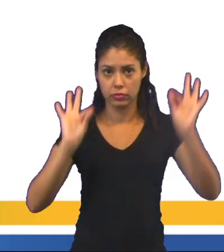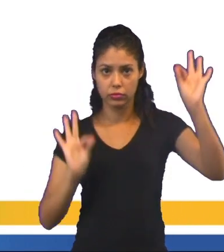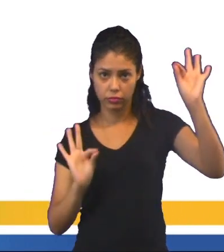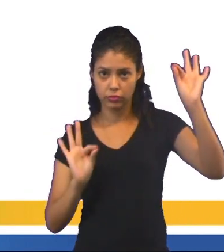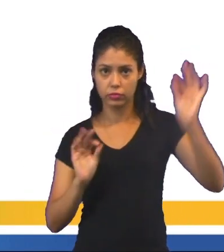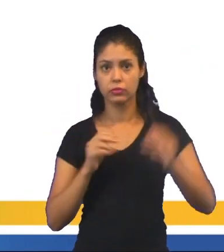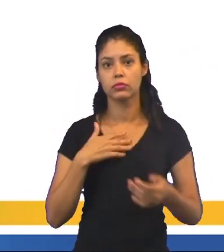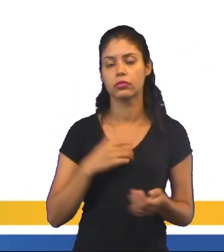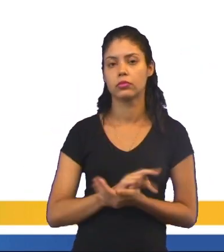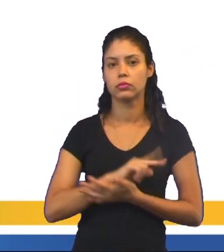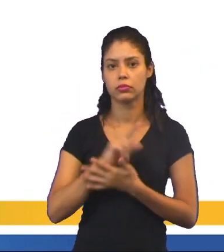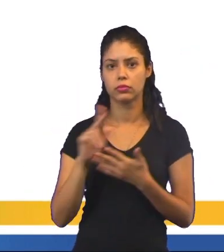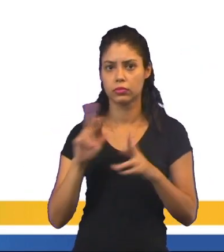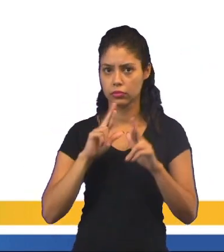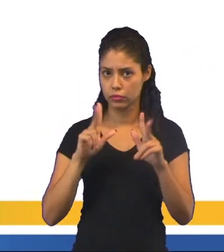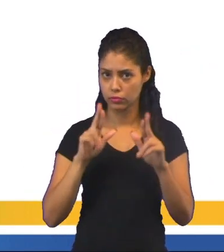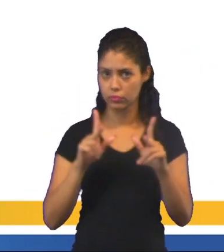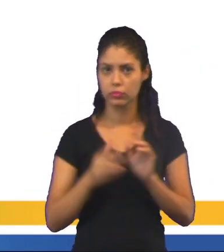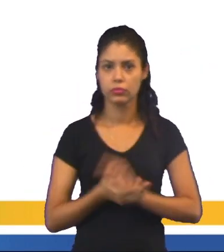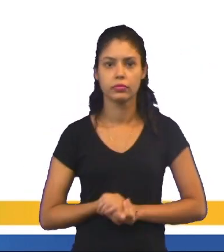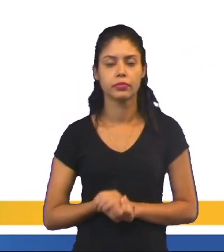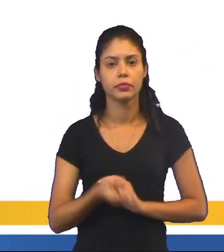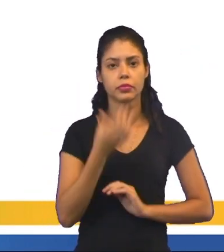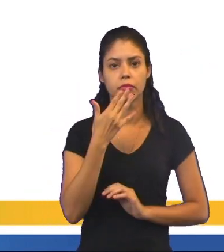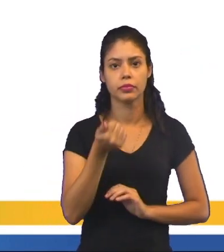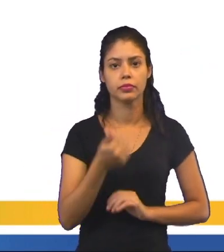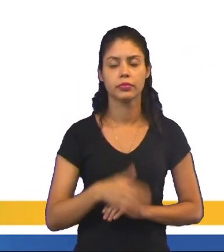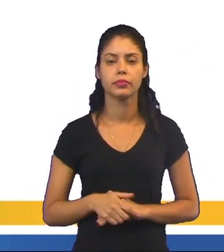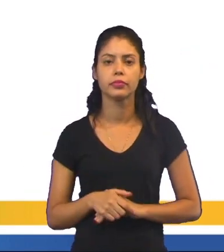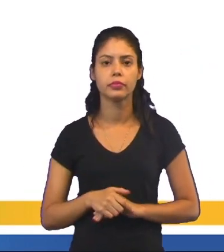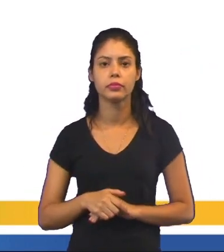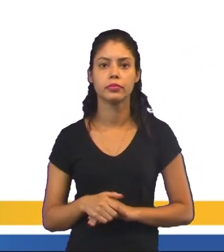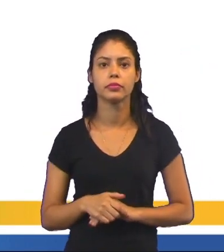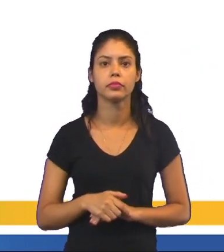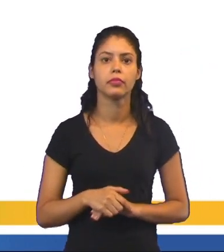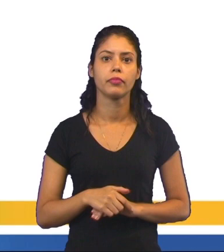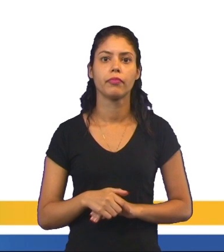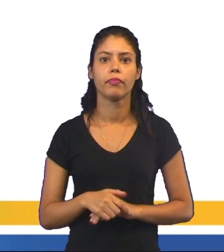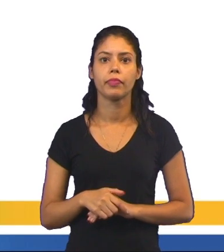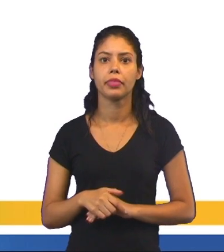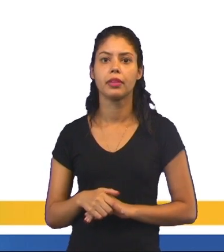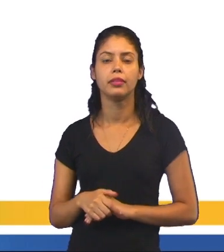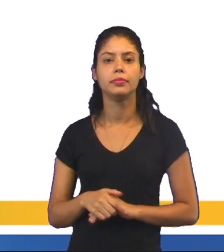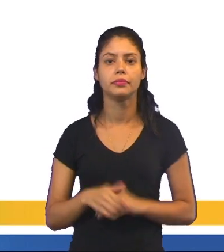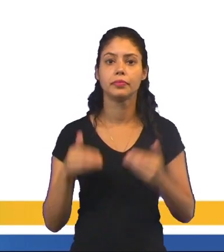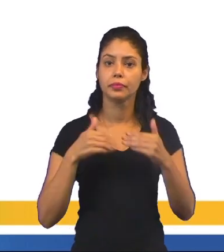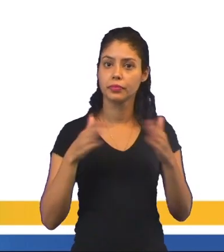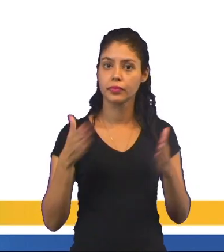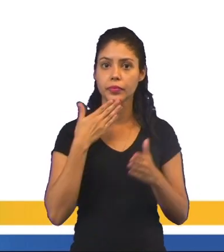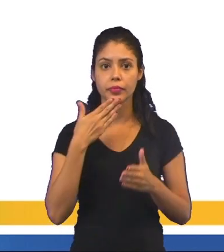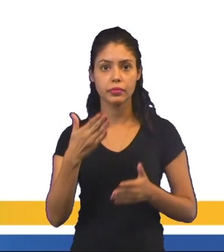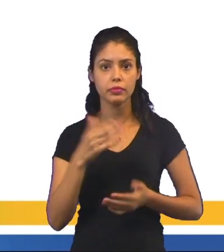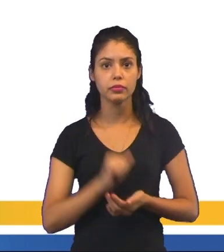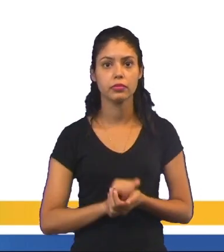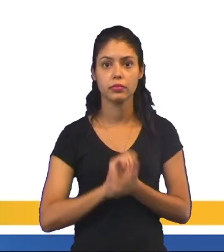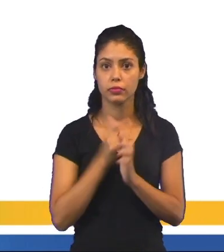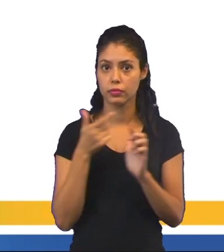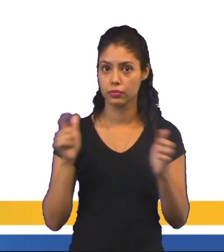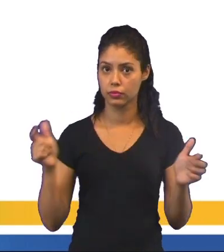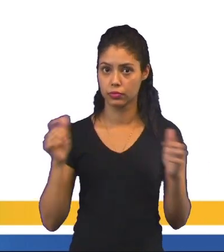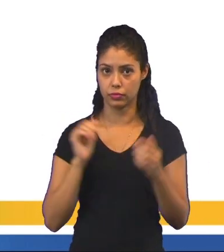inclinação Ela poderia variar nesse ponto aí tudo bem então abertura é o que se perde